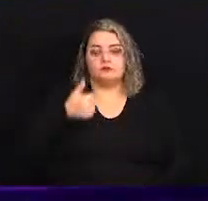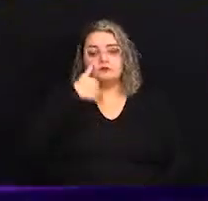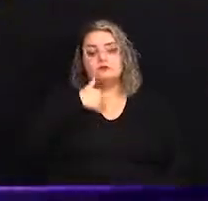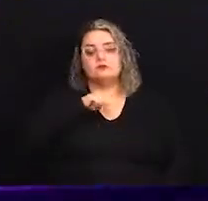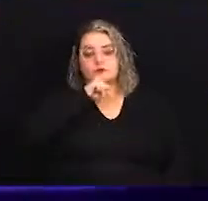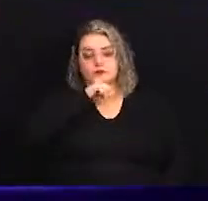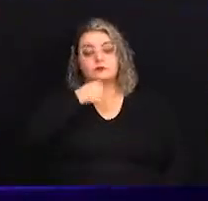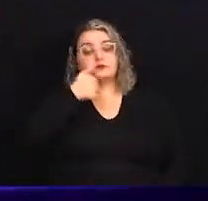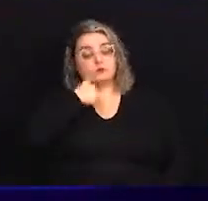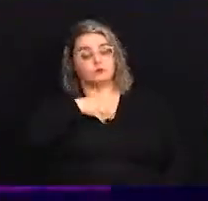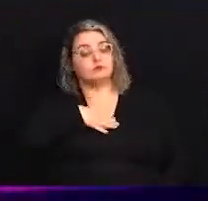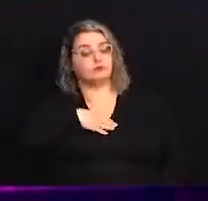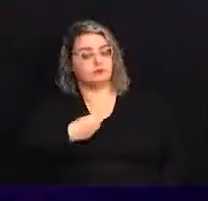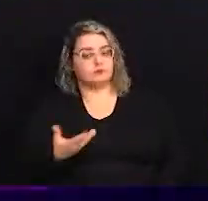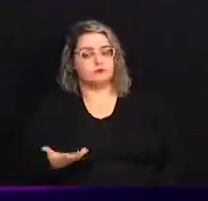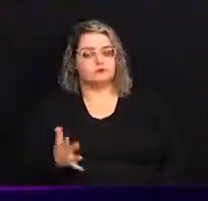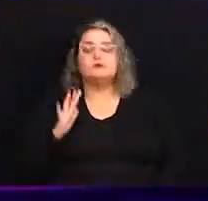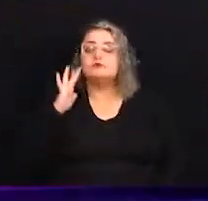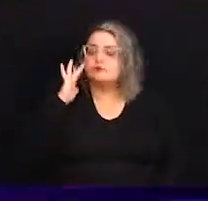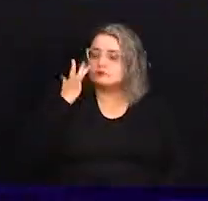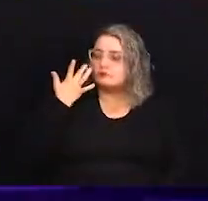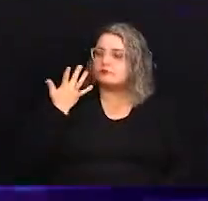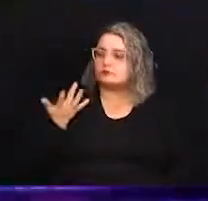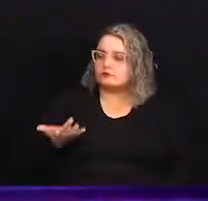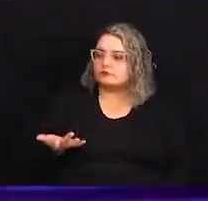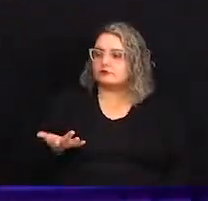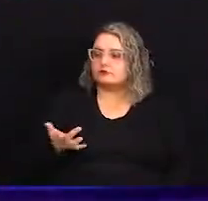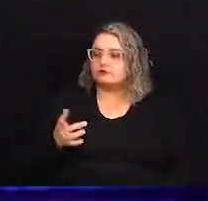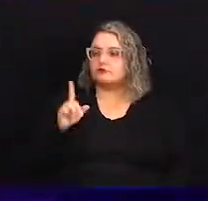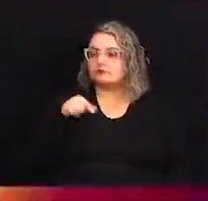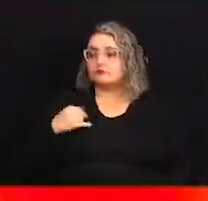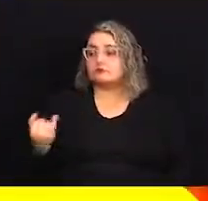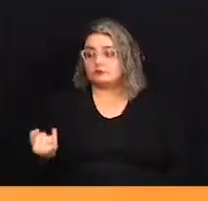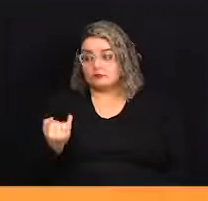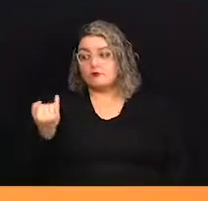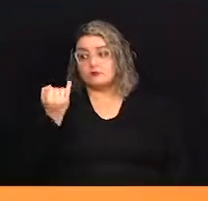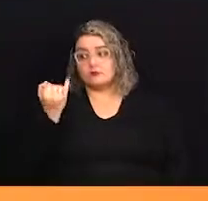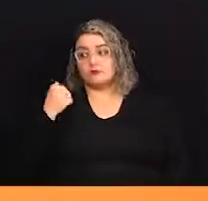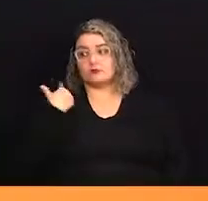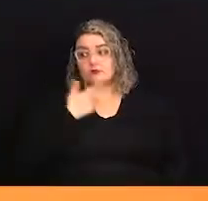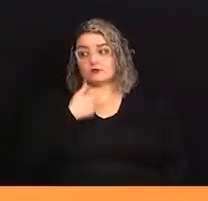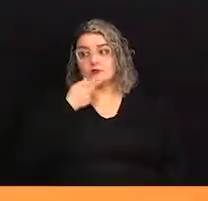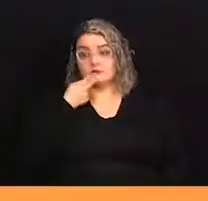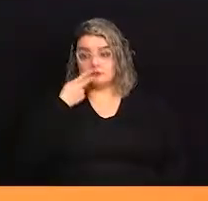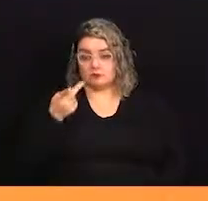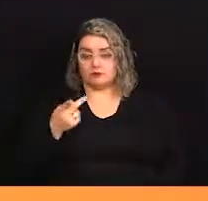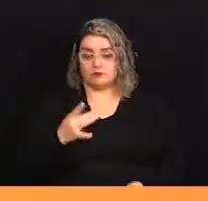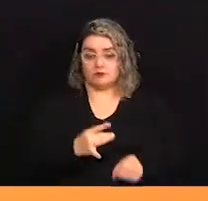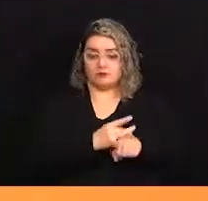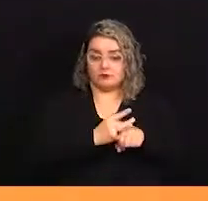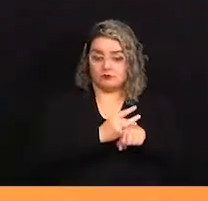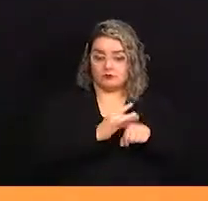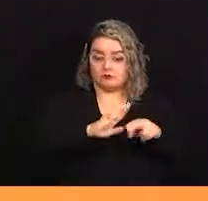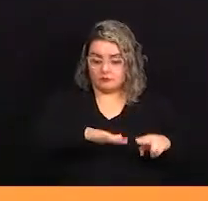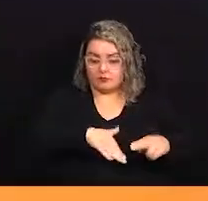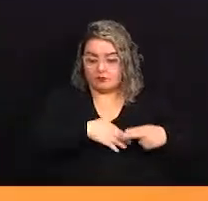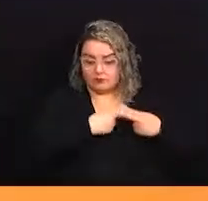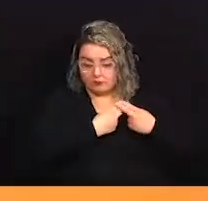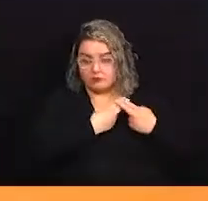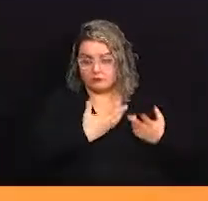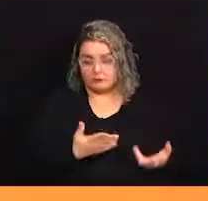relação mãe e filha. E eu acho, assim, que é importante a gente falar de luto com essa